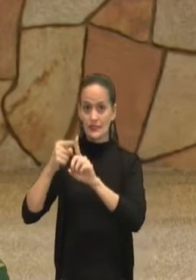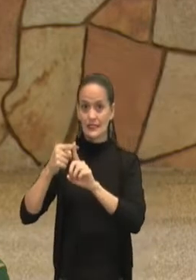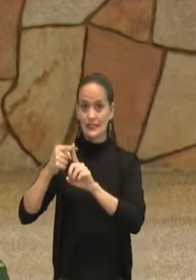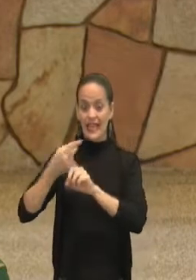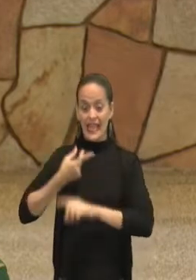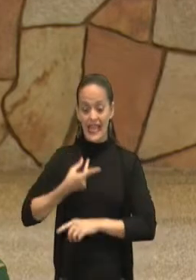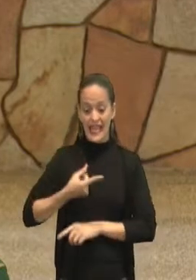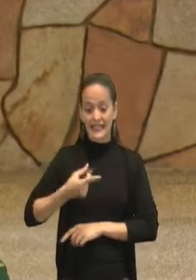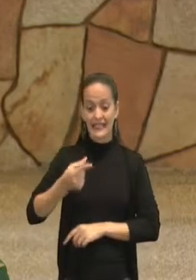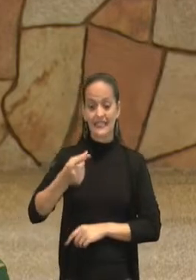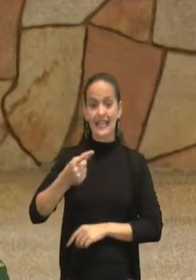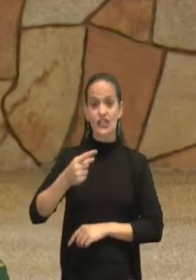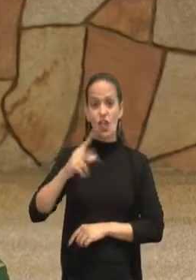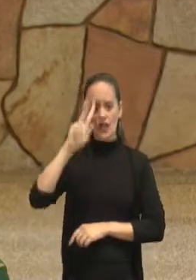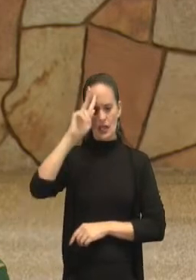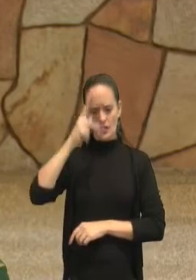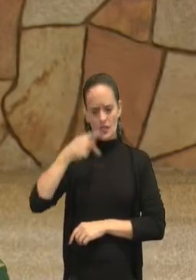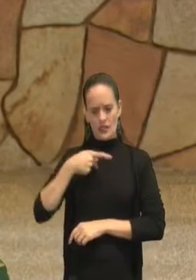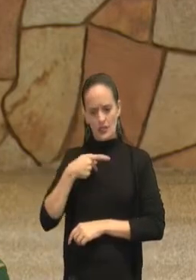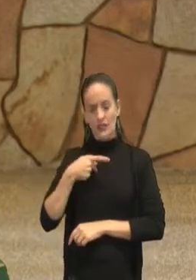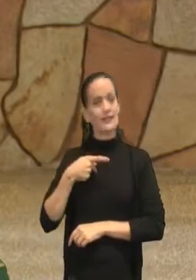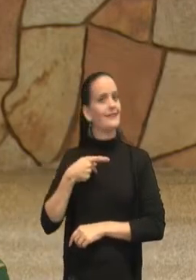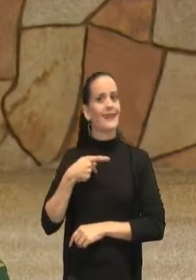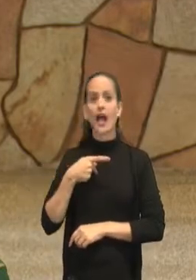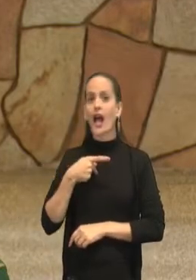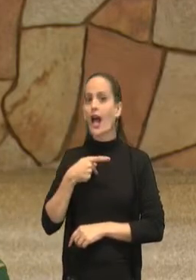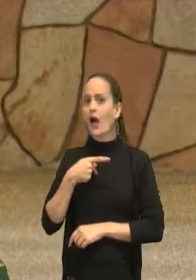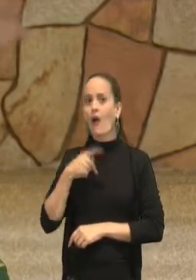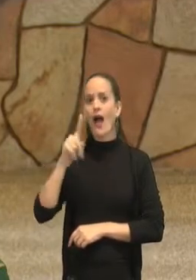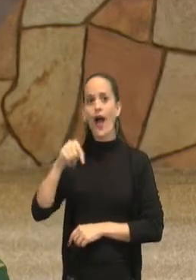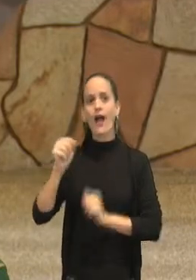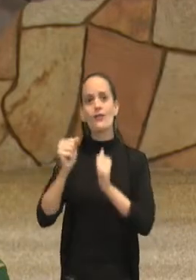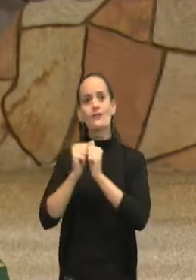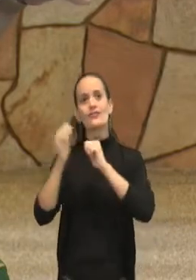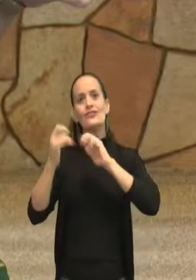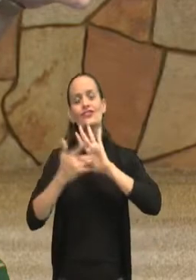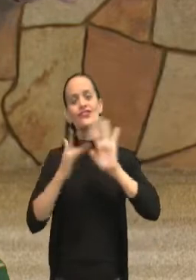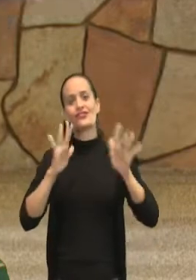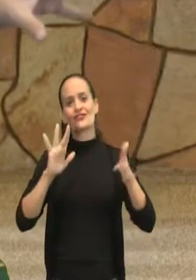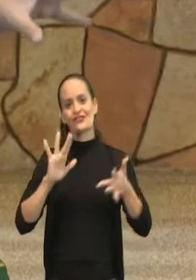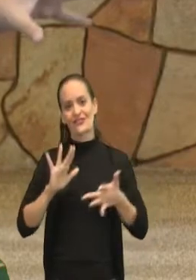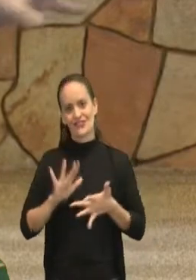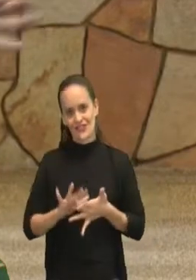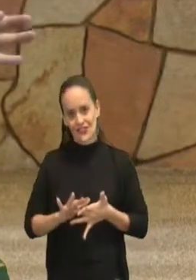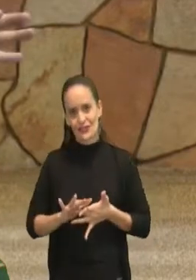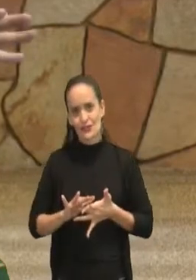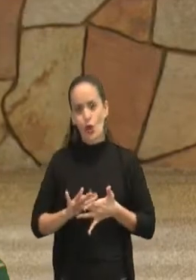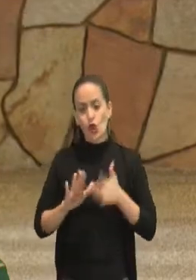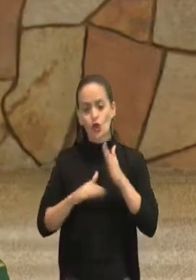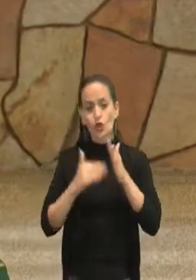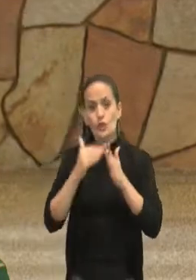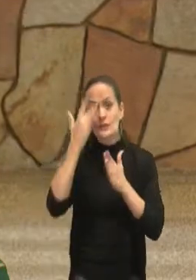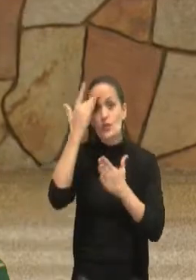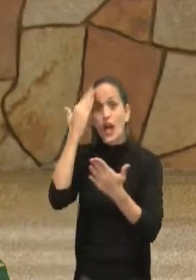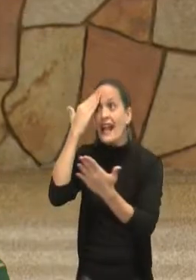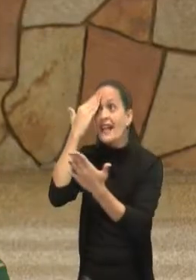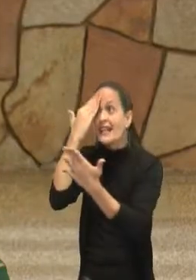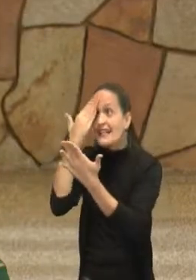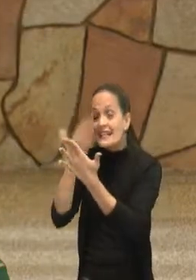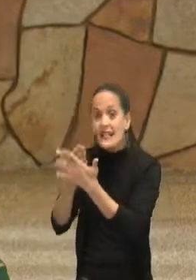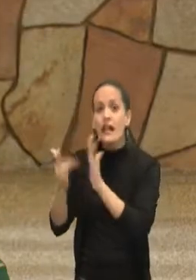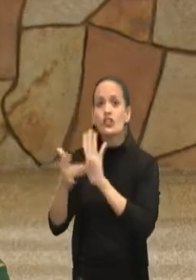nós mesmos, mas está em Cristo. Todo aquele que nele crê não perece, tem a vida